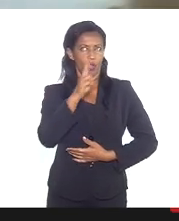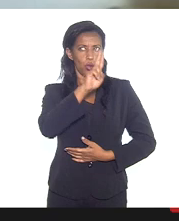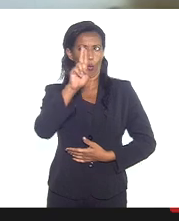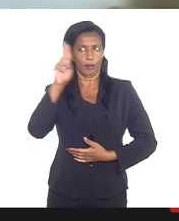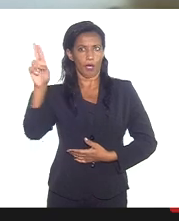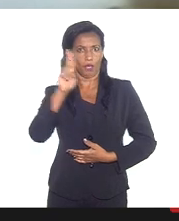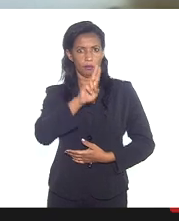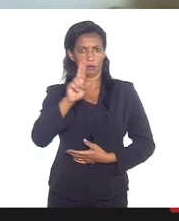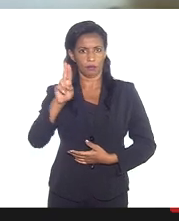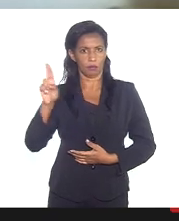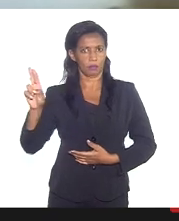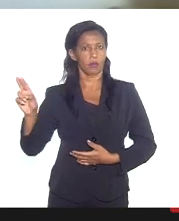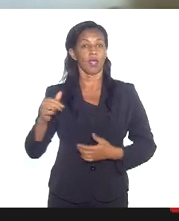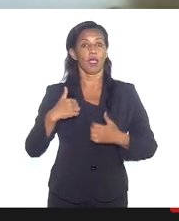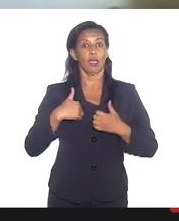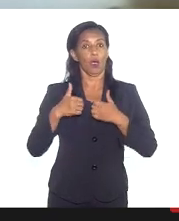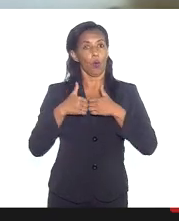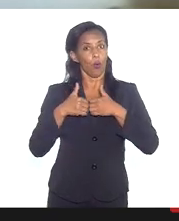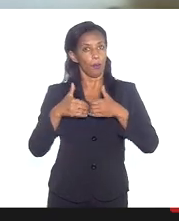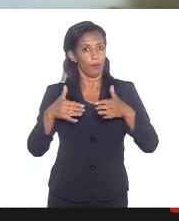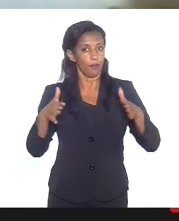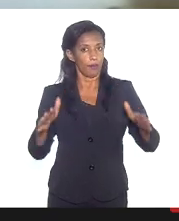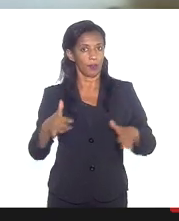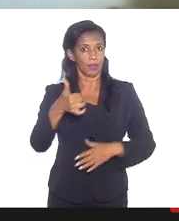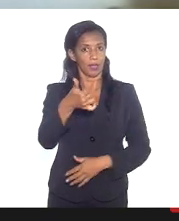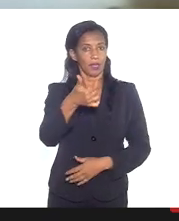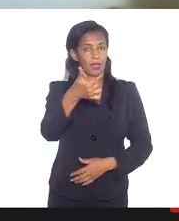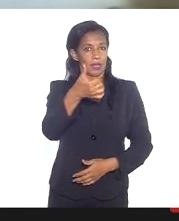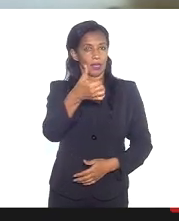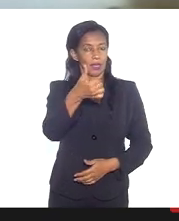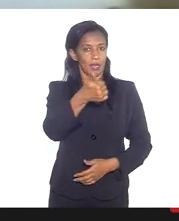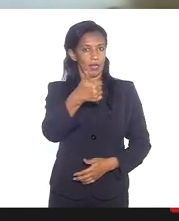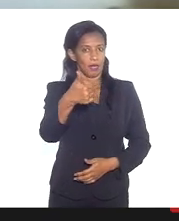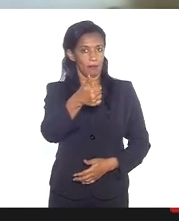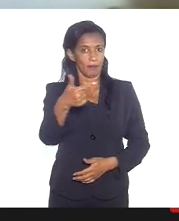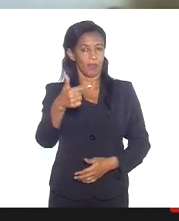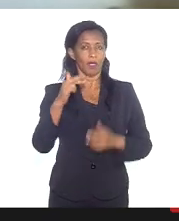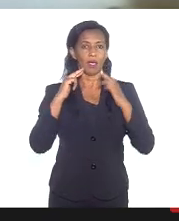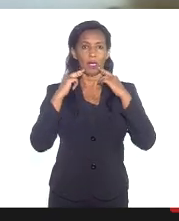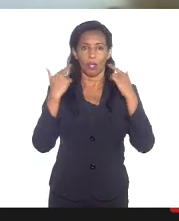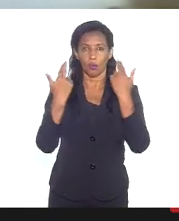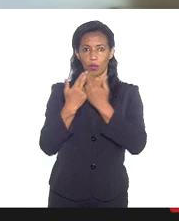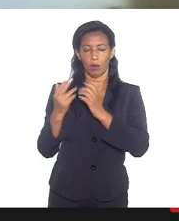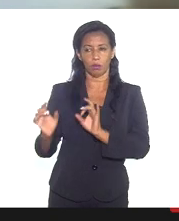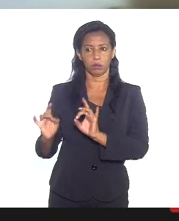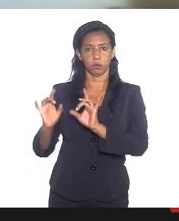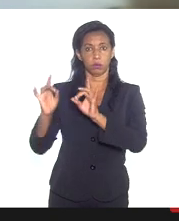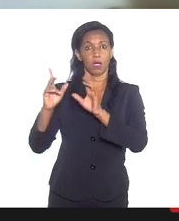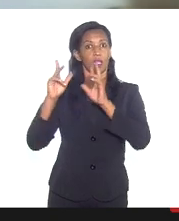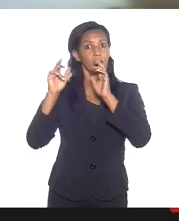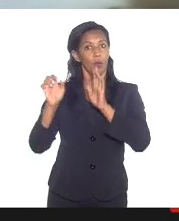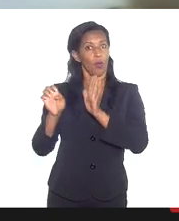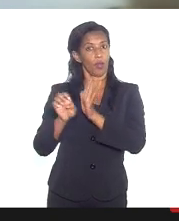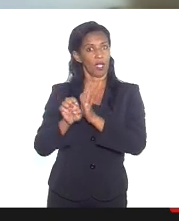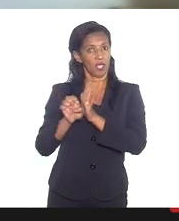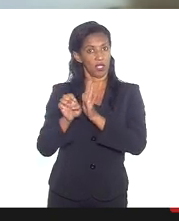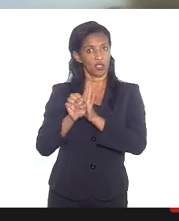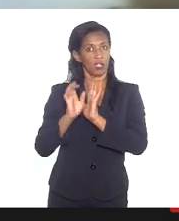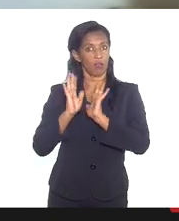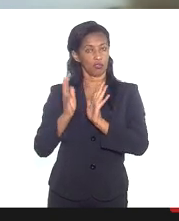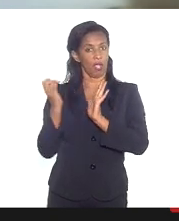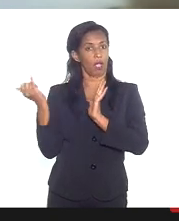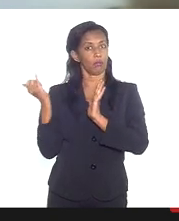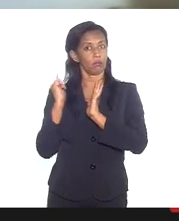nominados, dou por abertos os trabalhos da 12ª reunião ordinária, conforme edital publicado em 17 de